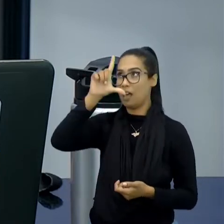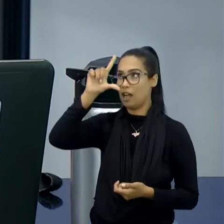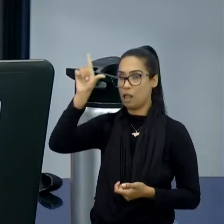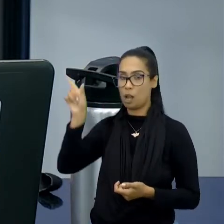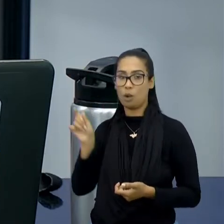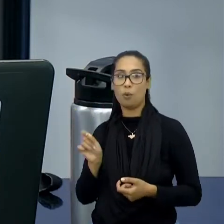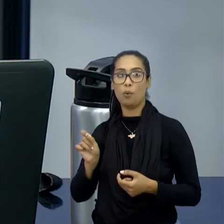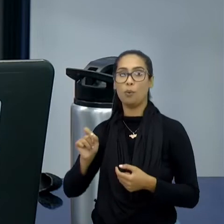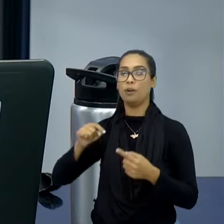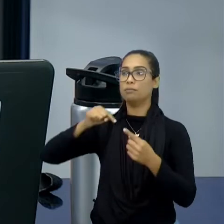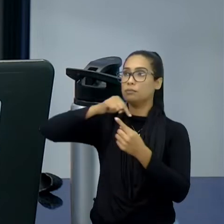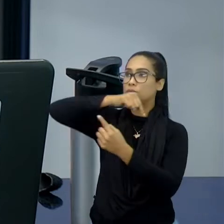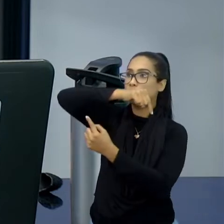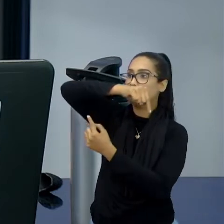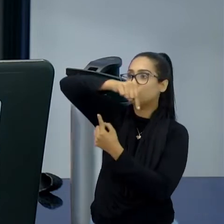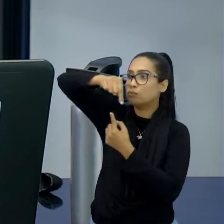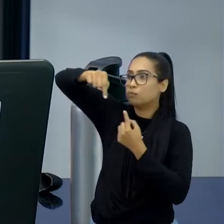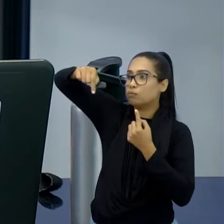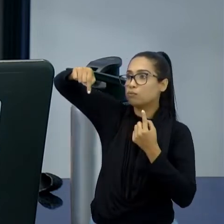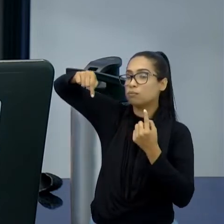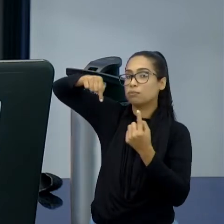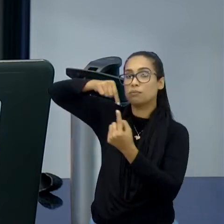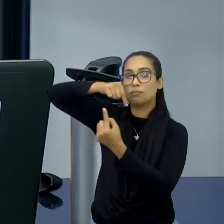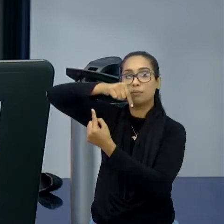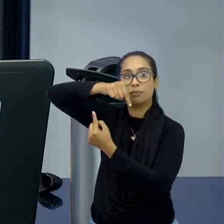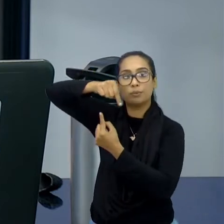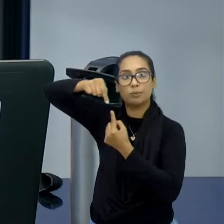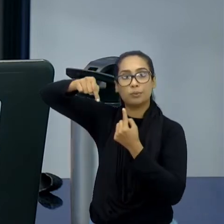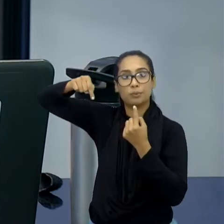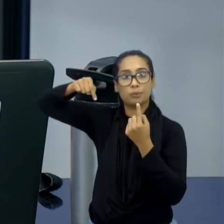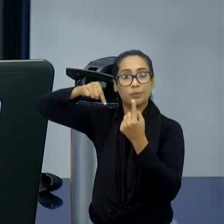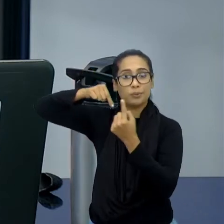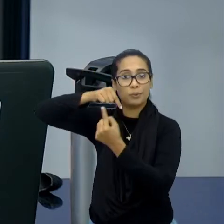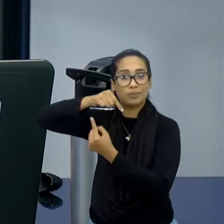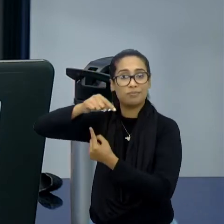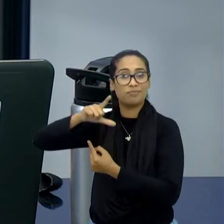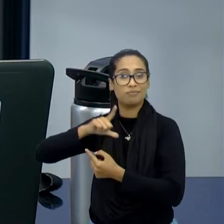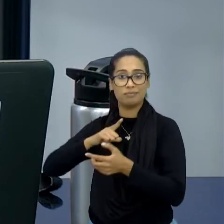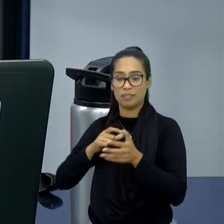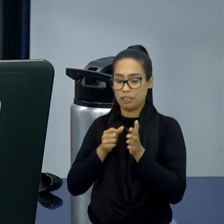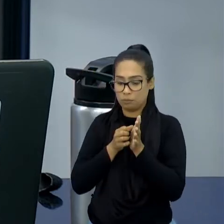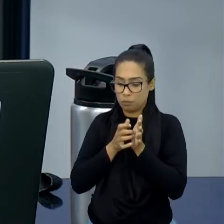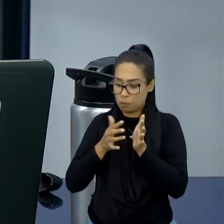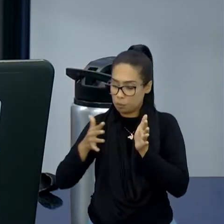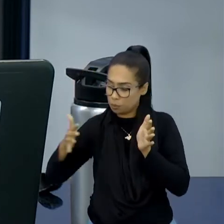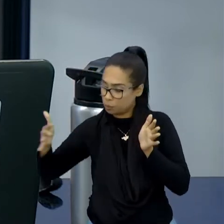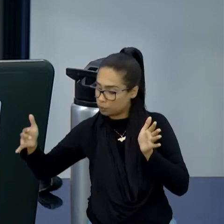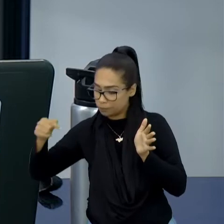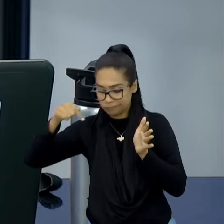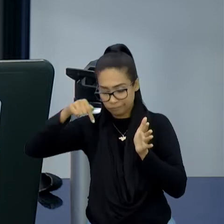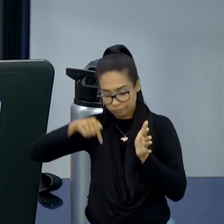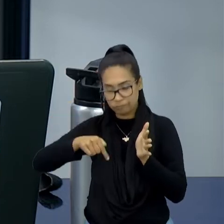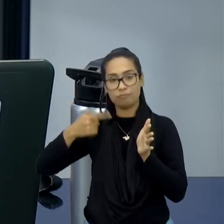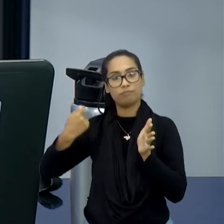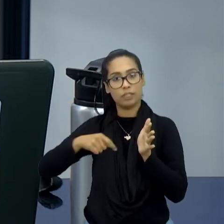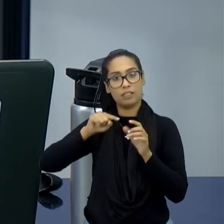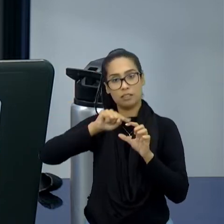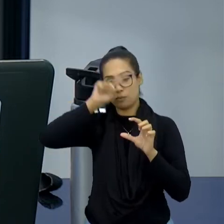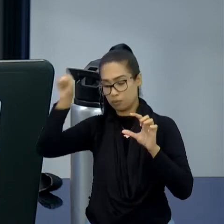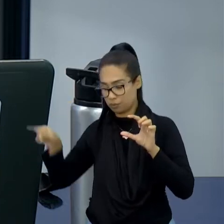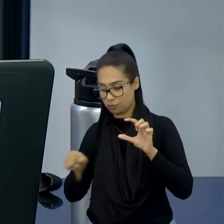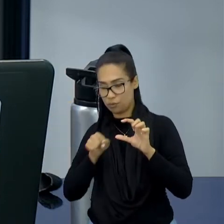revolução em torno da Terra e volte ao ponto X, a gente tem que completar um ciclo. O